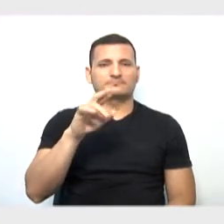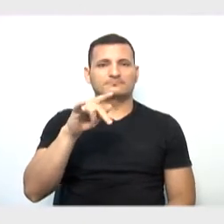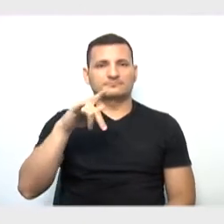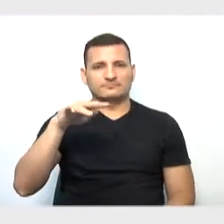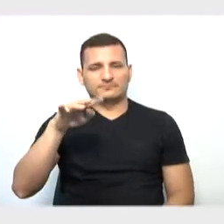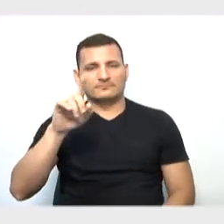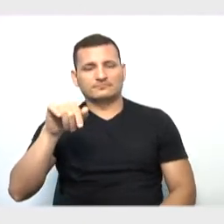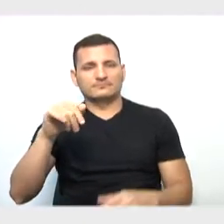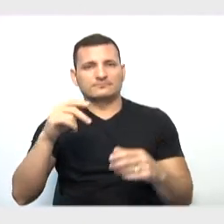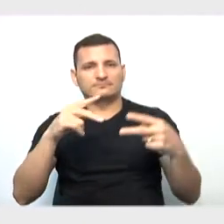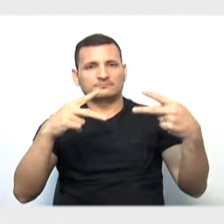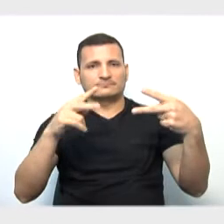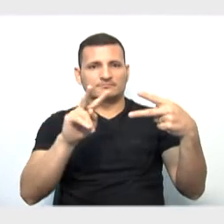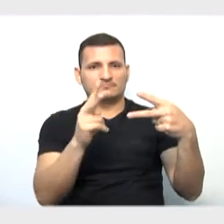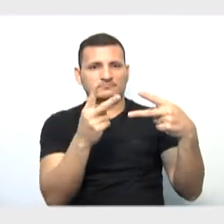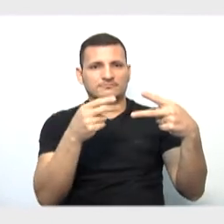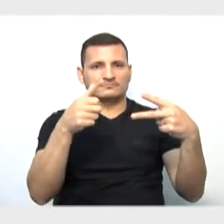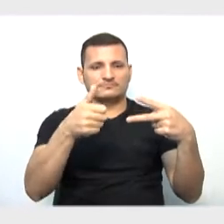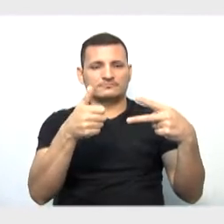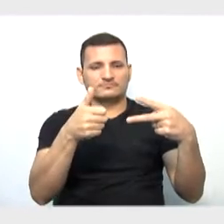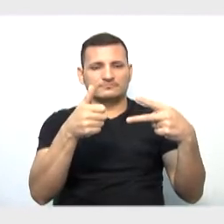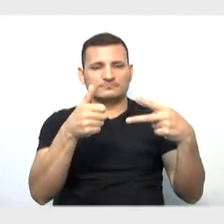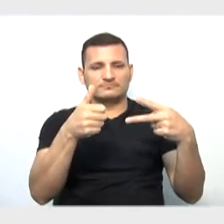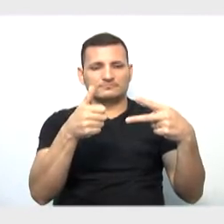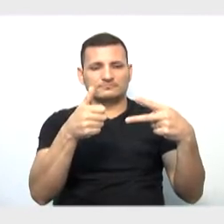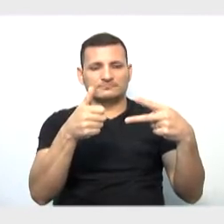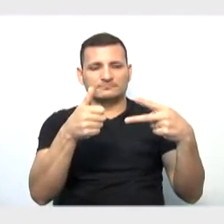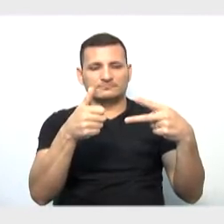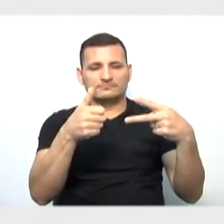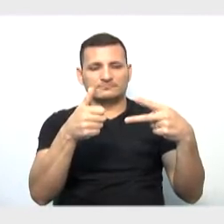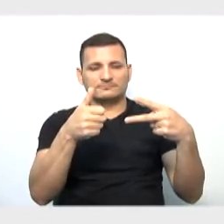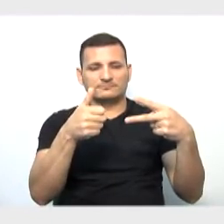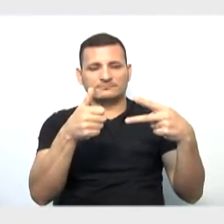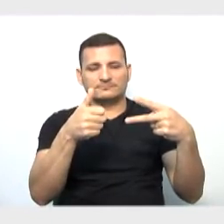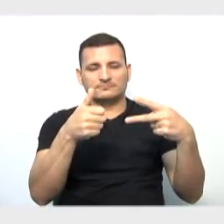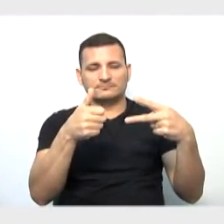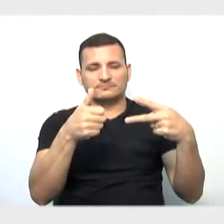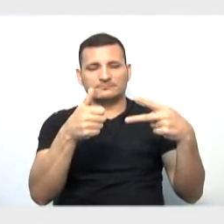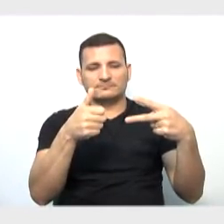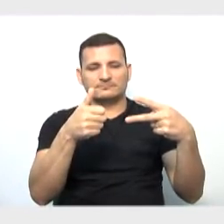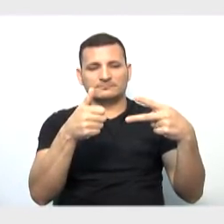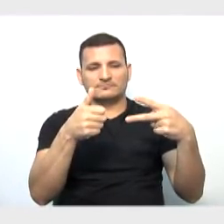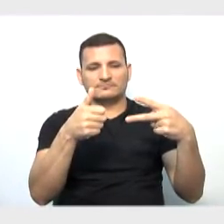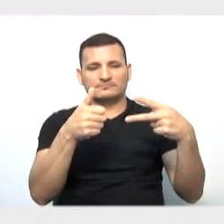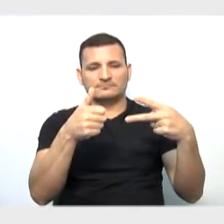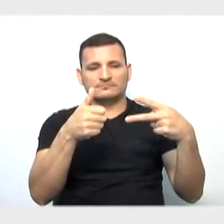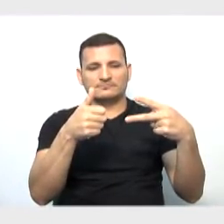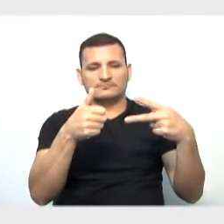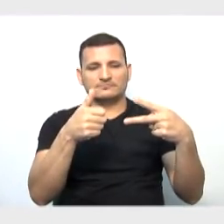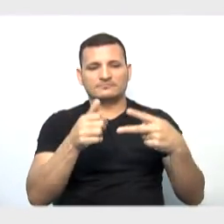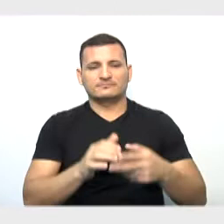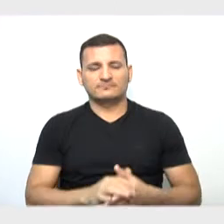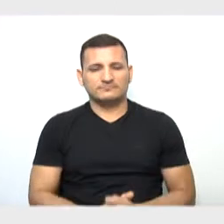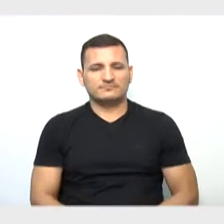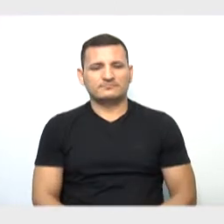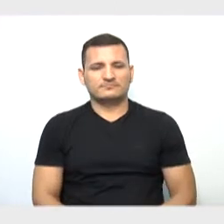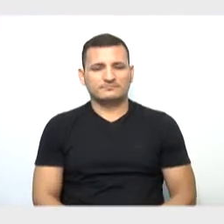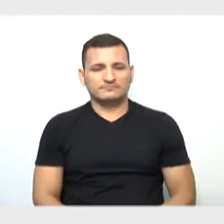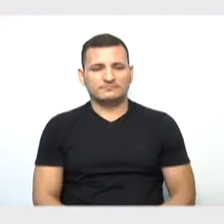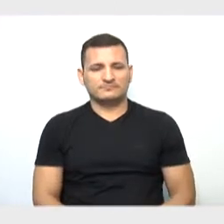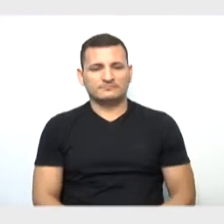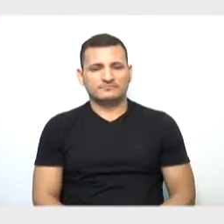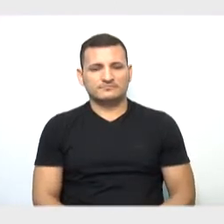aqui, ó. Que é esse aqui bem grandão, que é o nosso, né, pai mor dos títulos, que fica bem